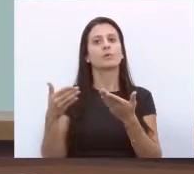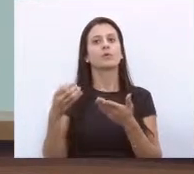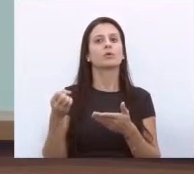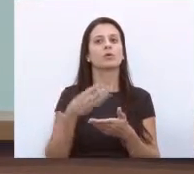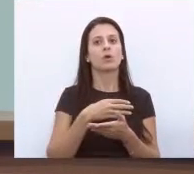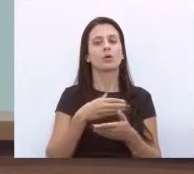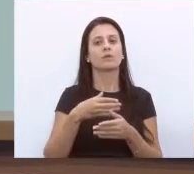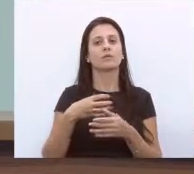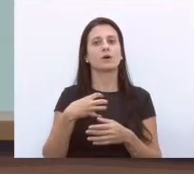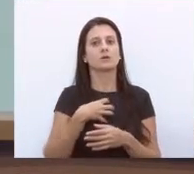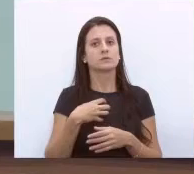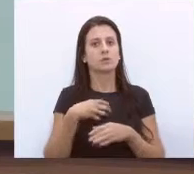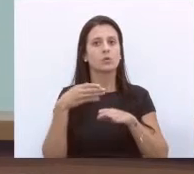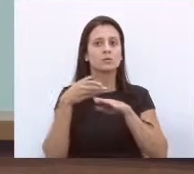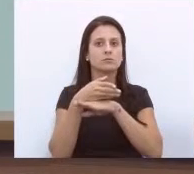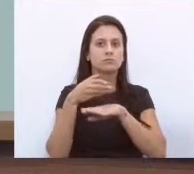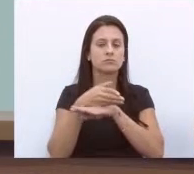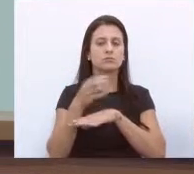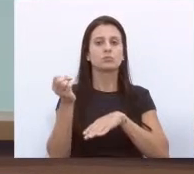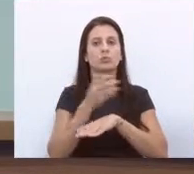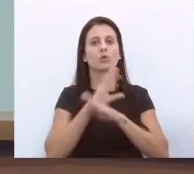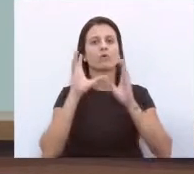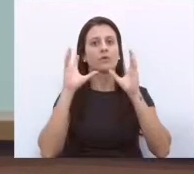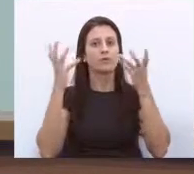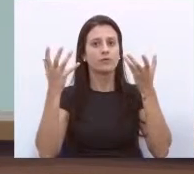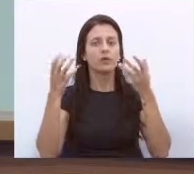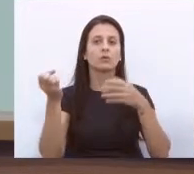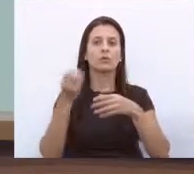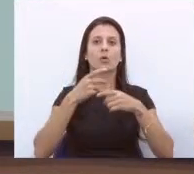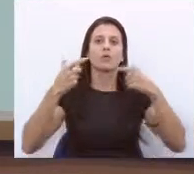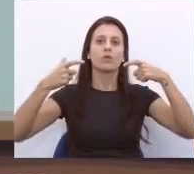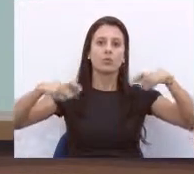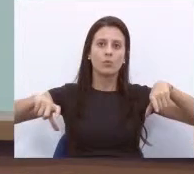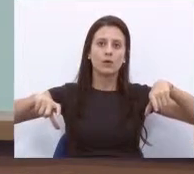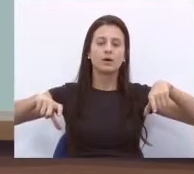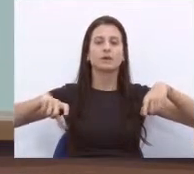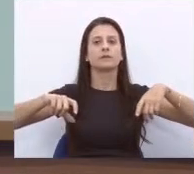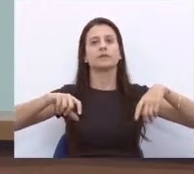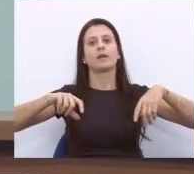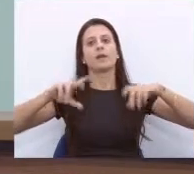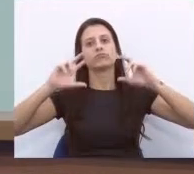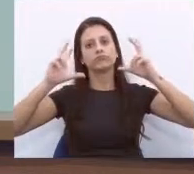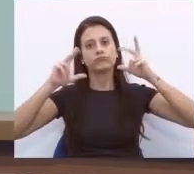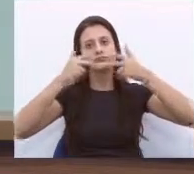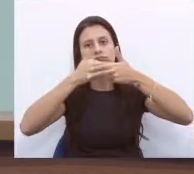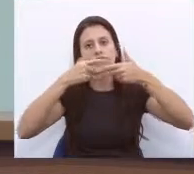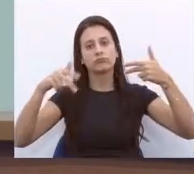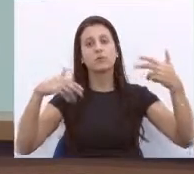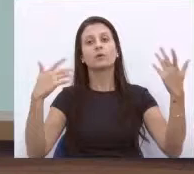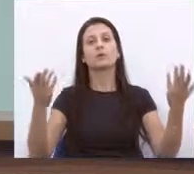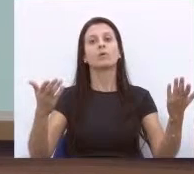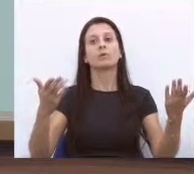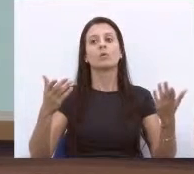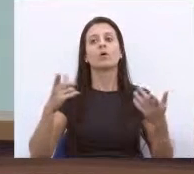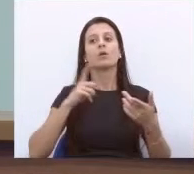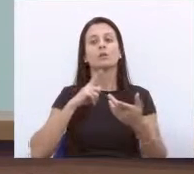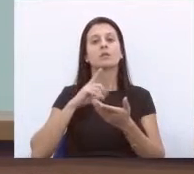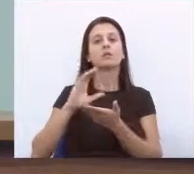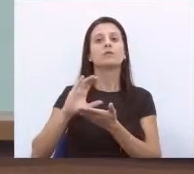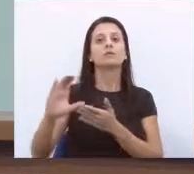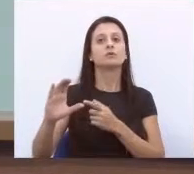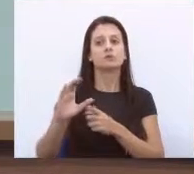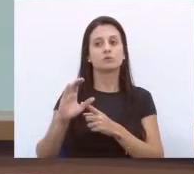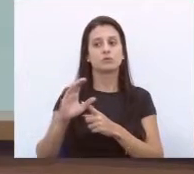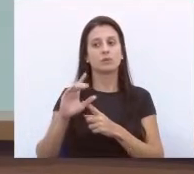ações em novos eventos em nove novas quadras em novos campos o que é a qual o poder de investimento